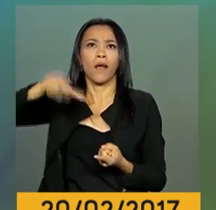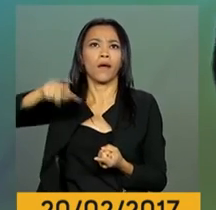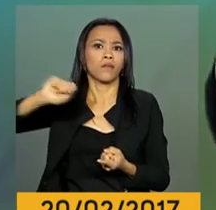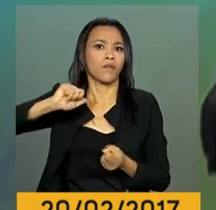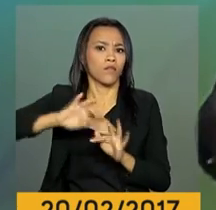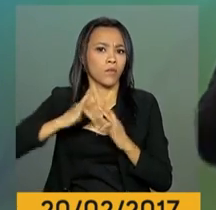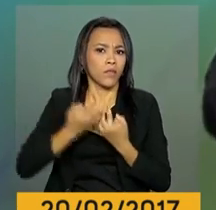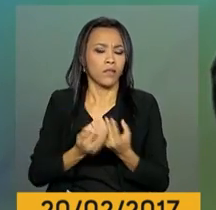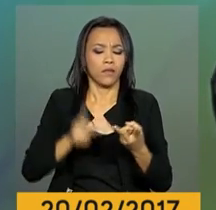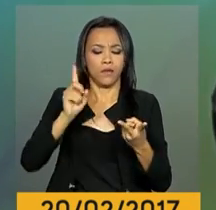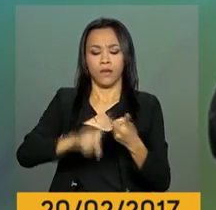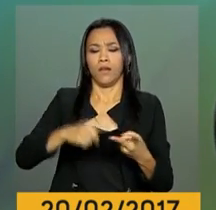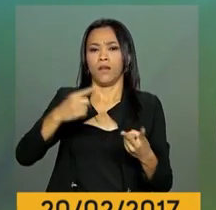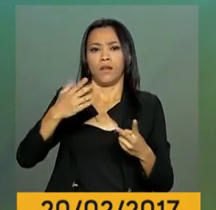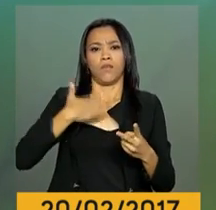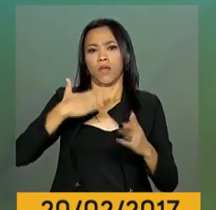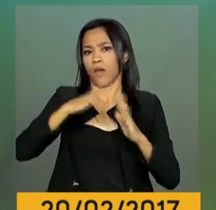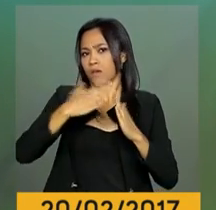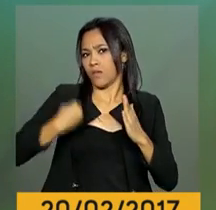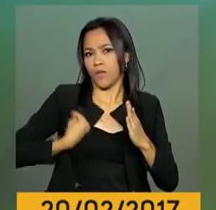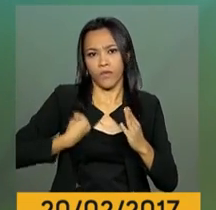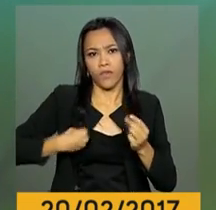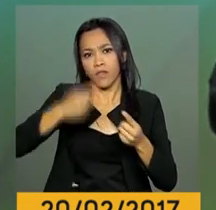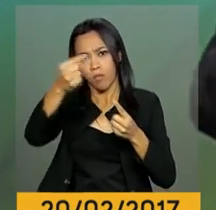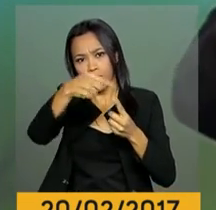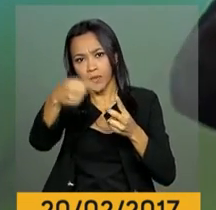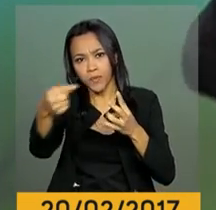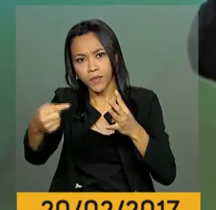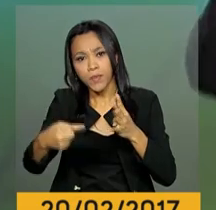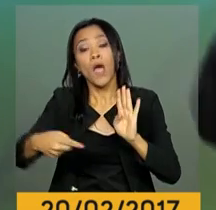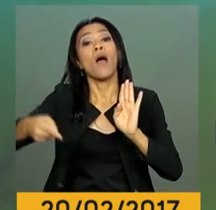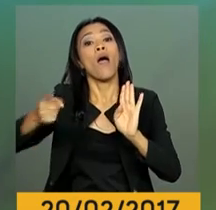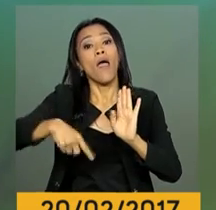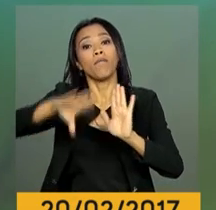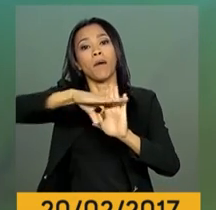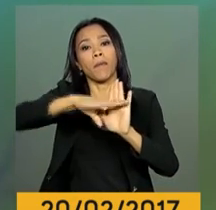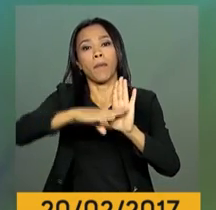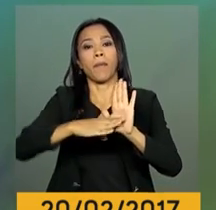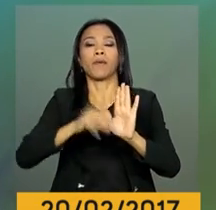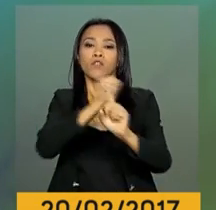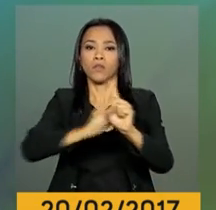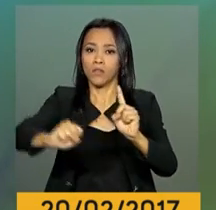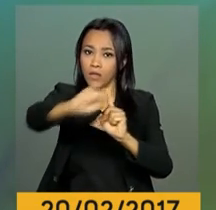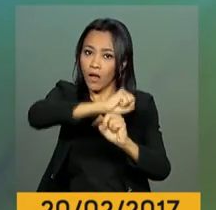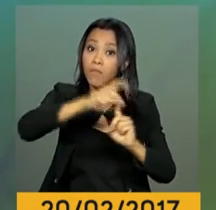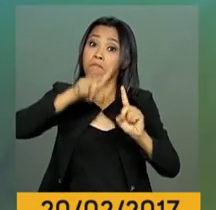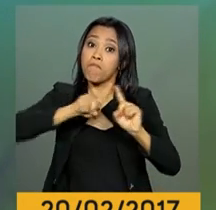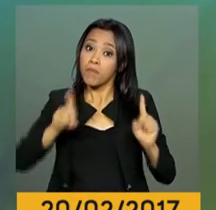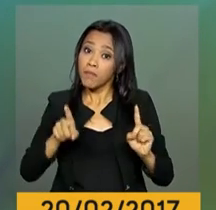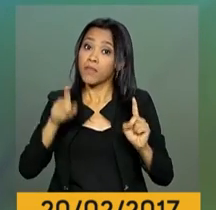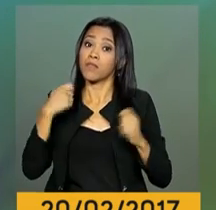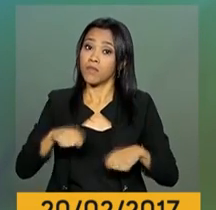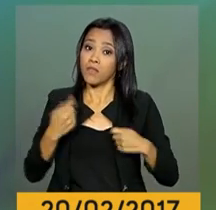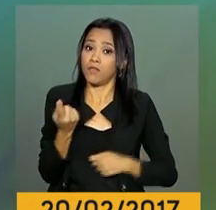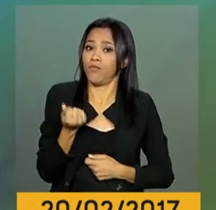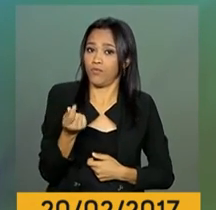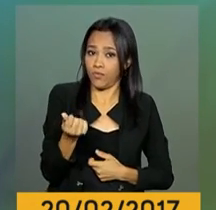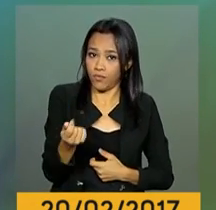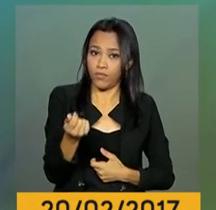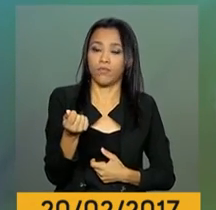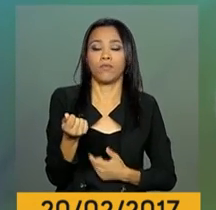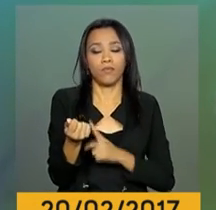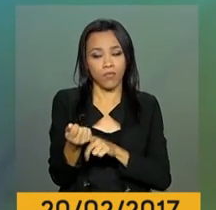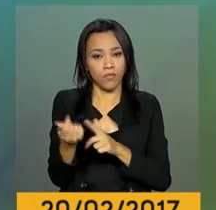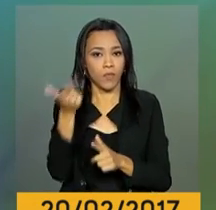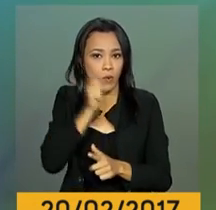Minha Casa, Minha Vida, tudo isso depende, na verdade, de uma rigidez orçamentária, de uma rigidez financeira que nós temos